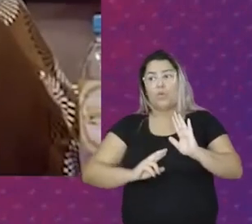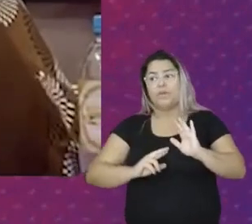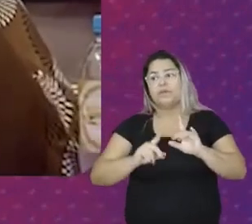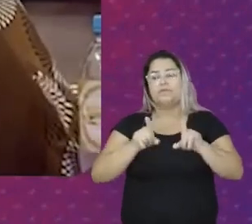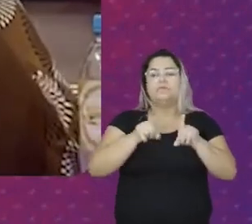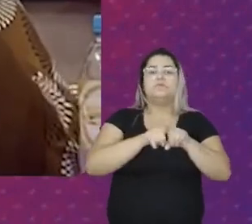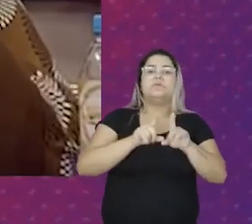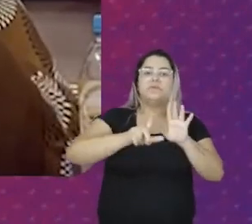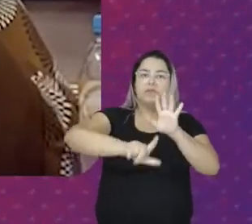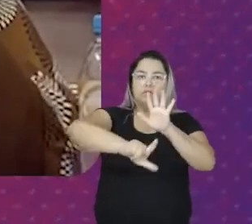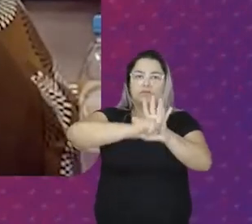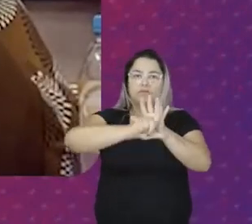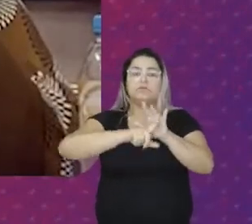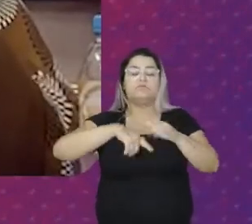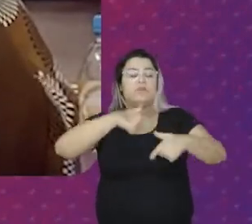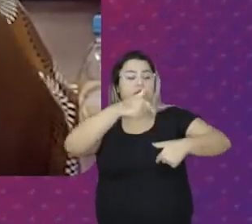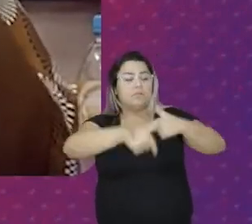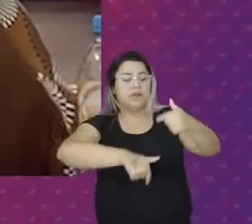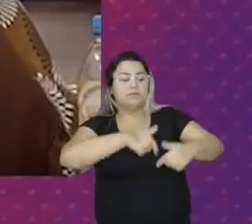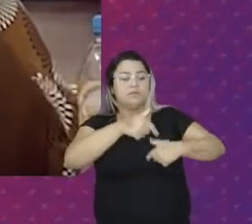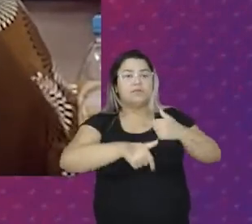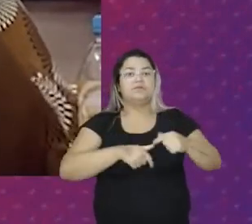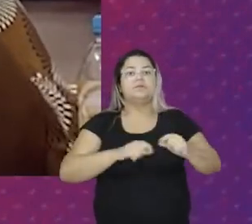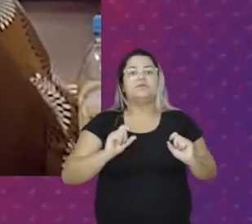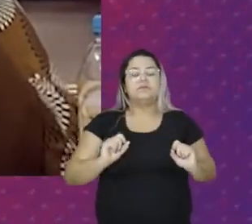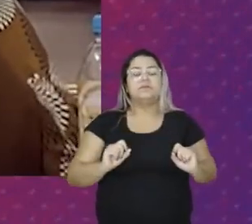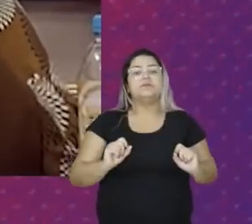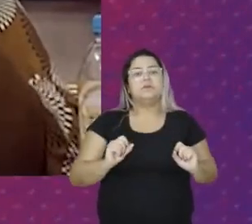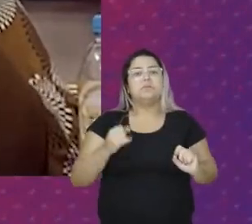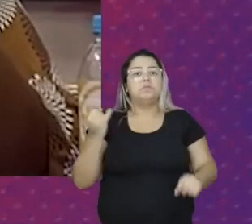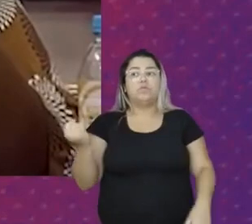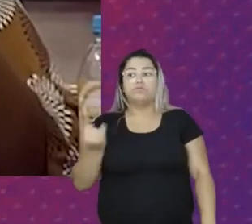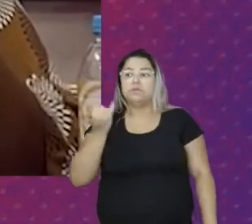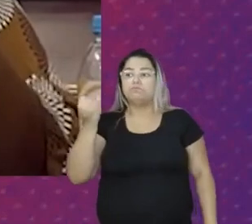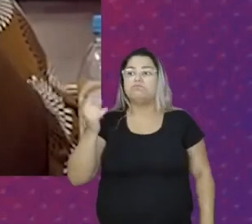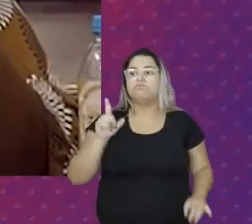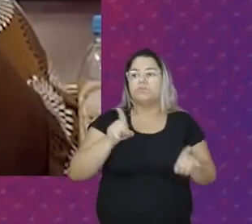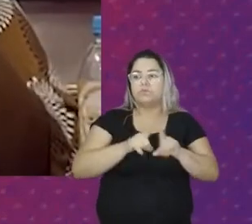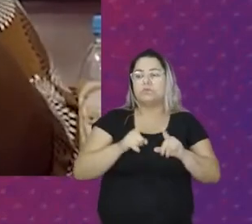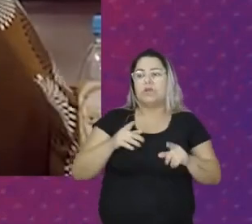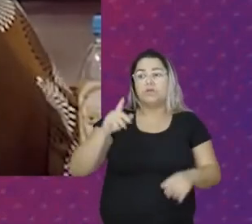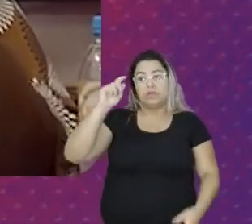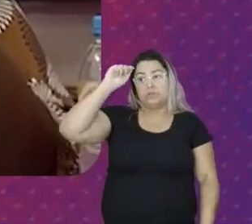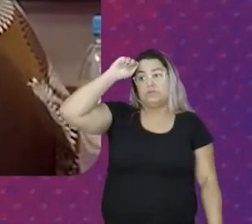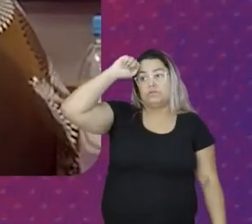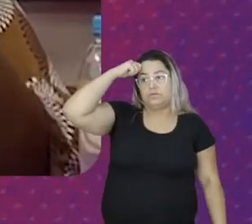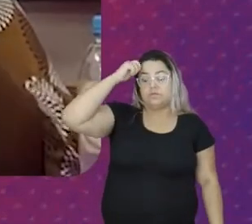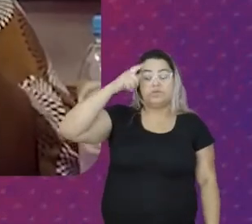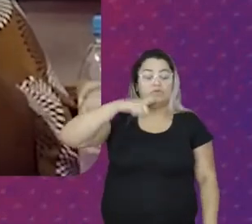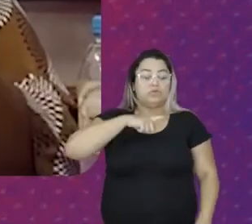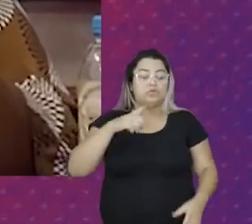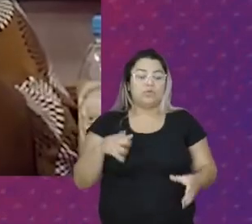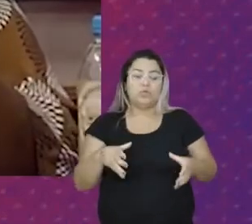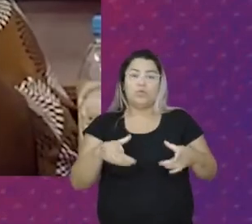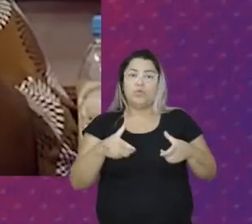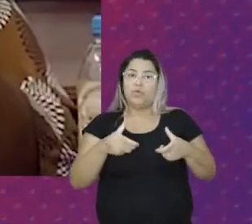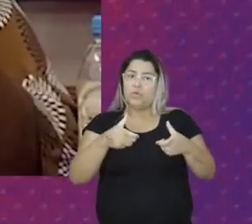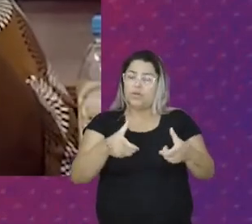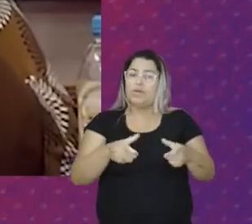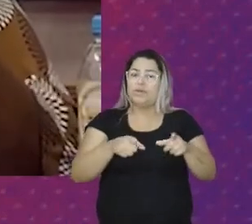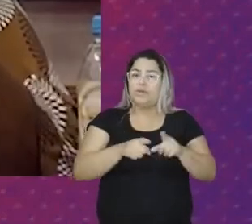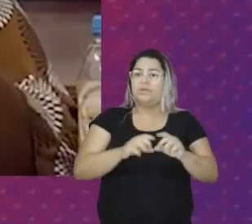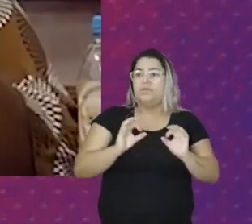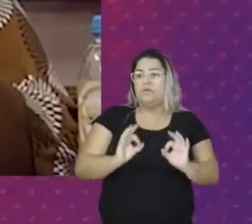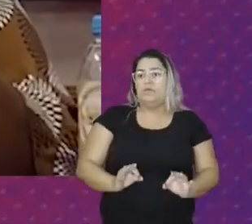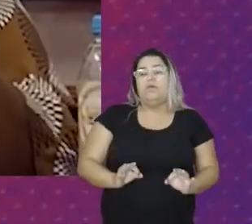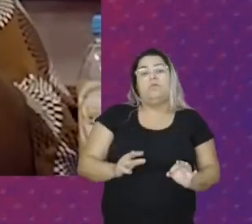regulamentação da legislação trabalhista. Mas o que é muito interessante na Frente Negra é que ela tinha um setor específico